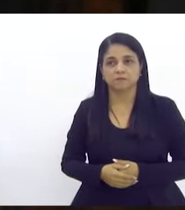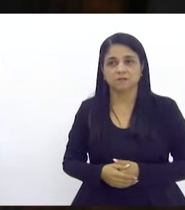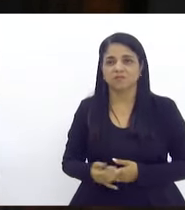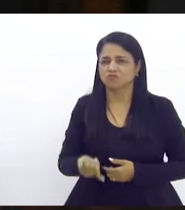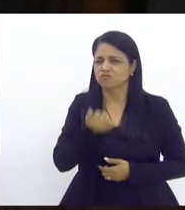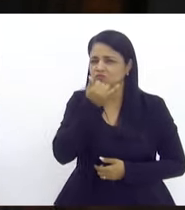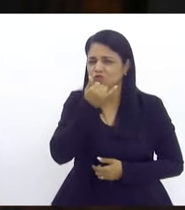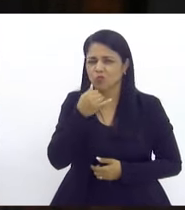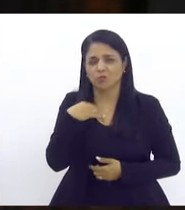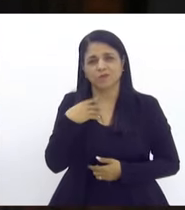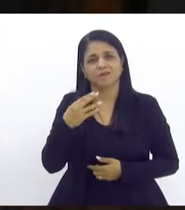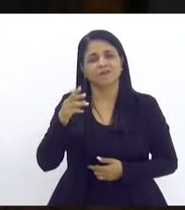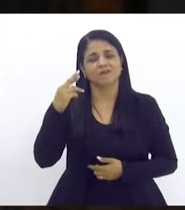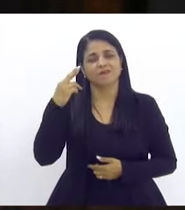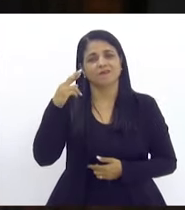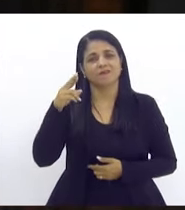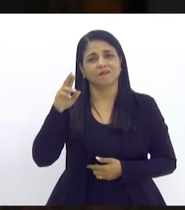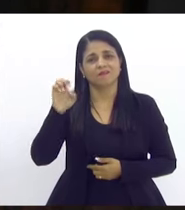Desculpa, Renato Miranda.